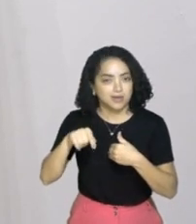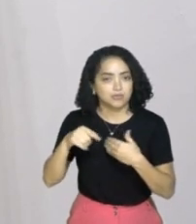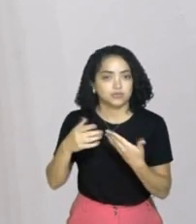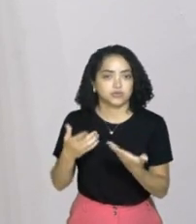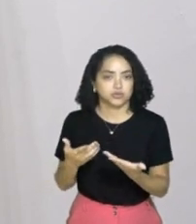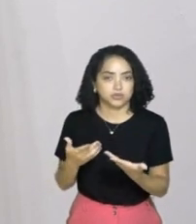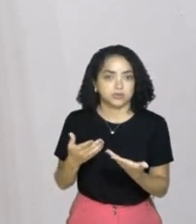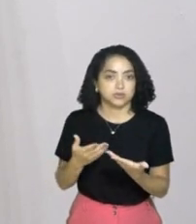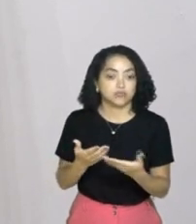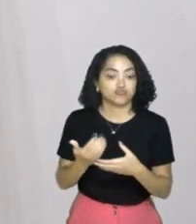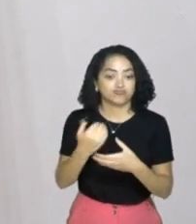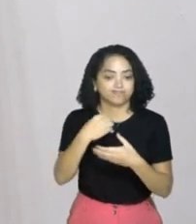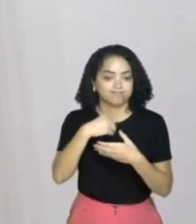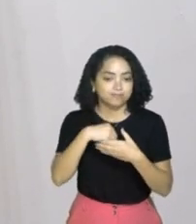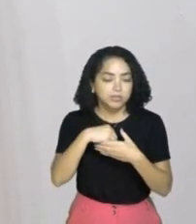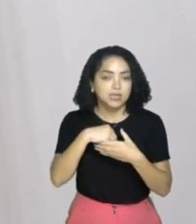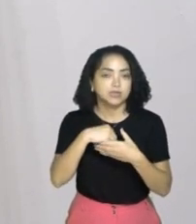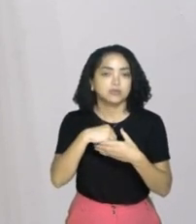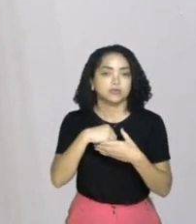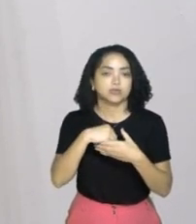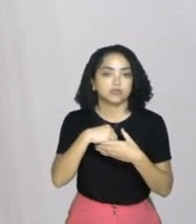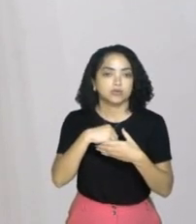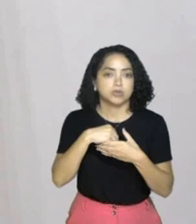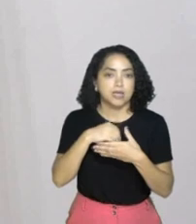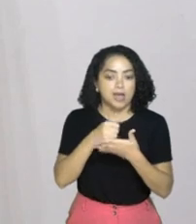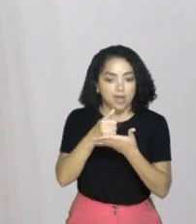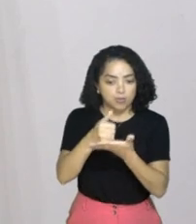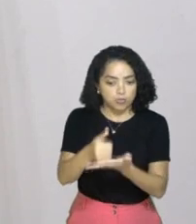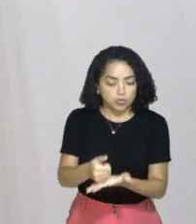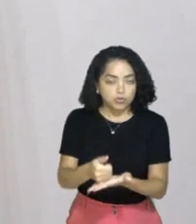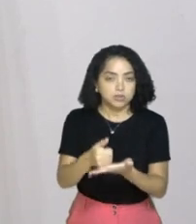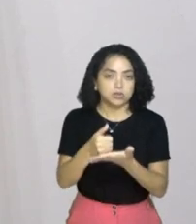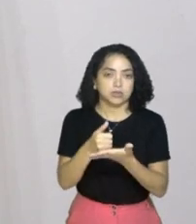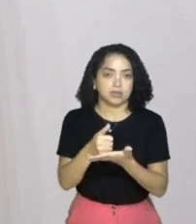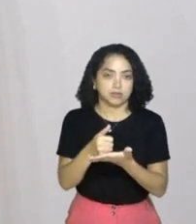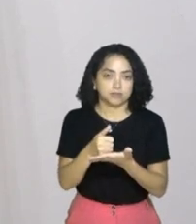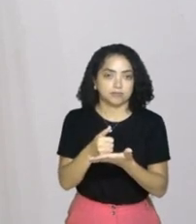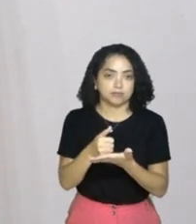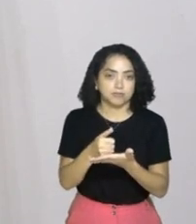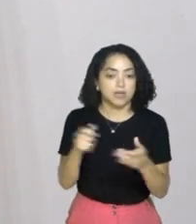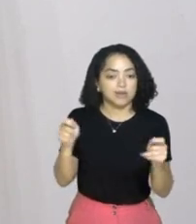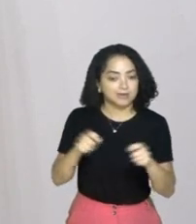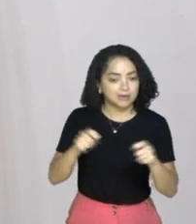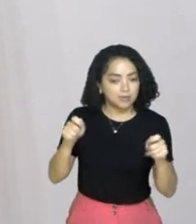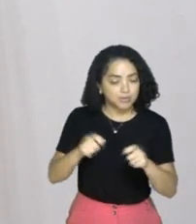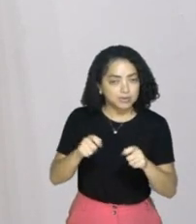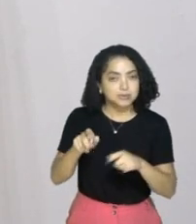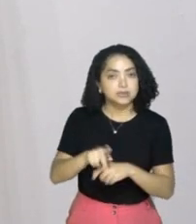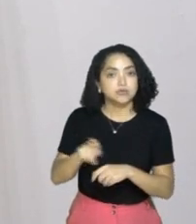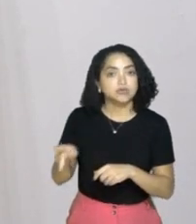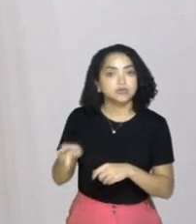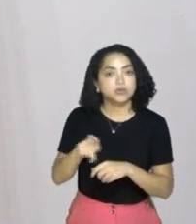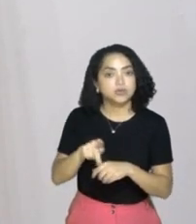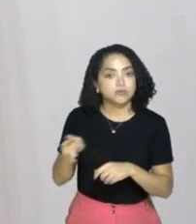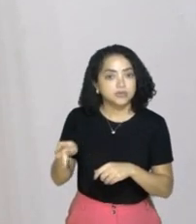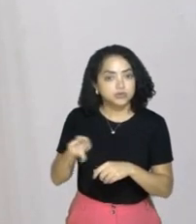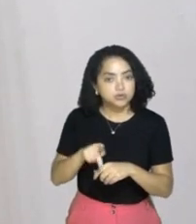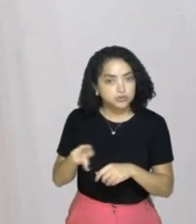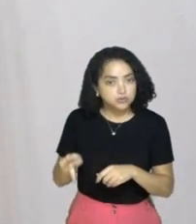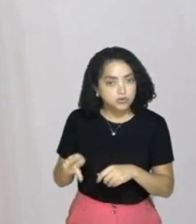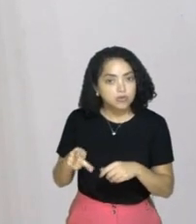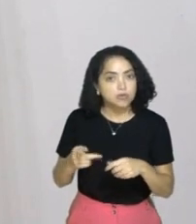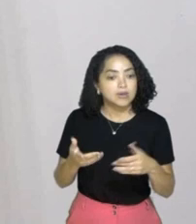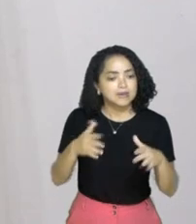é abraçarmos esta causa e capacitarmos os professores para que possam fazer essa